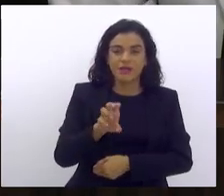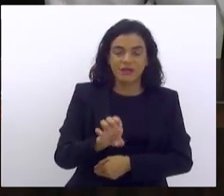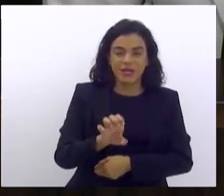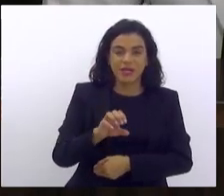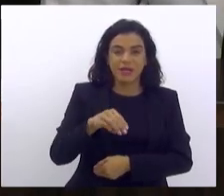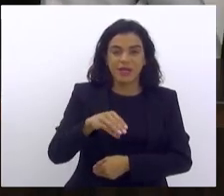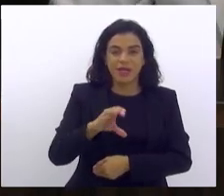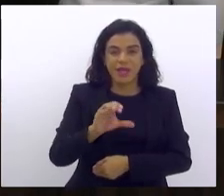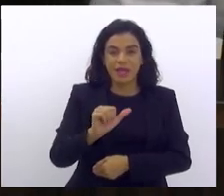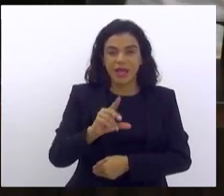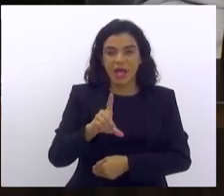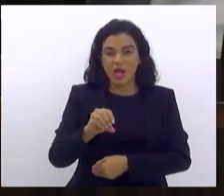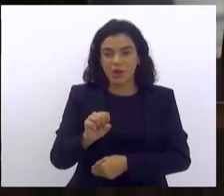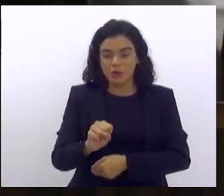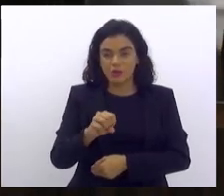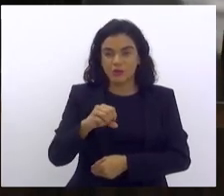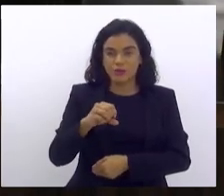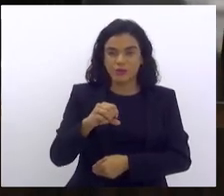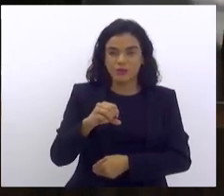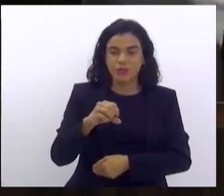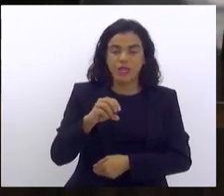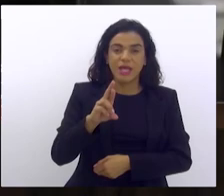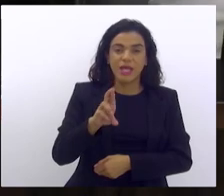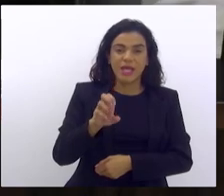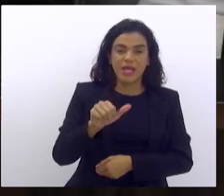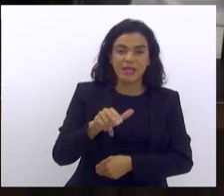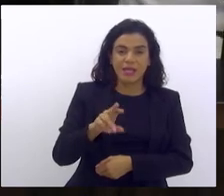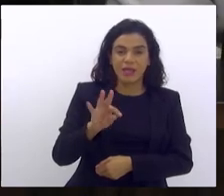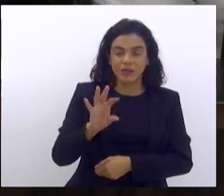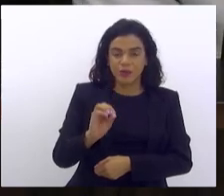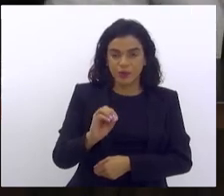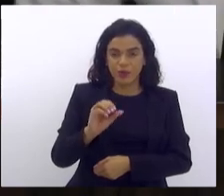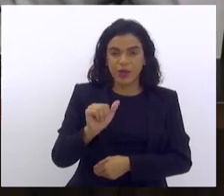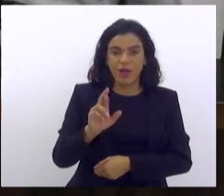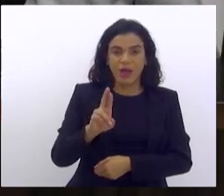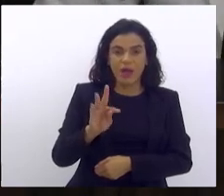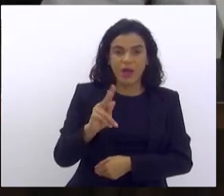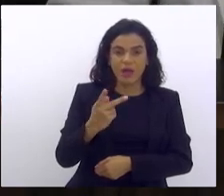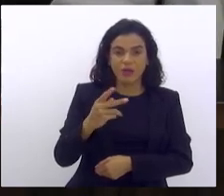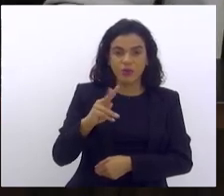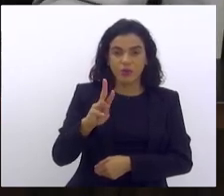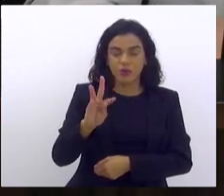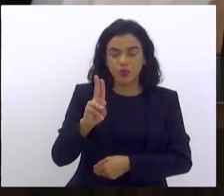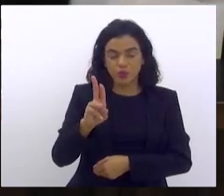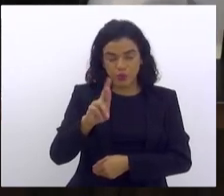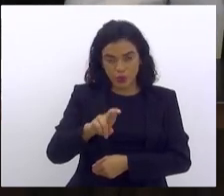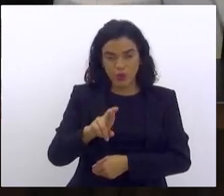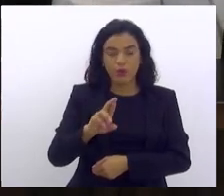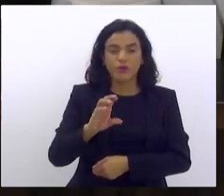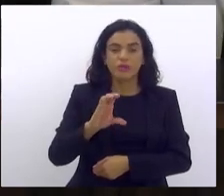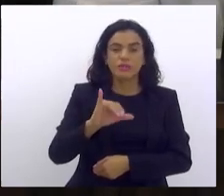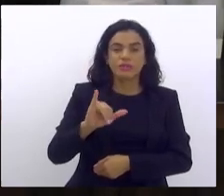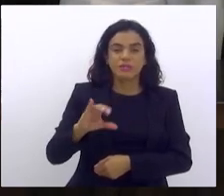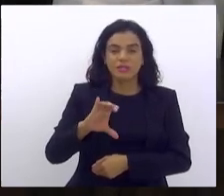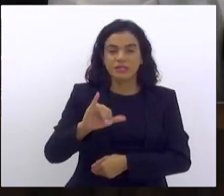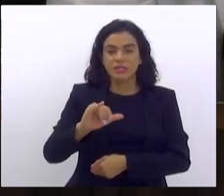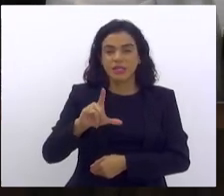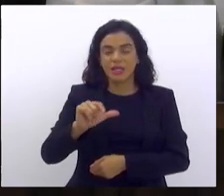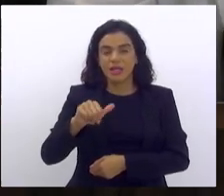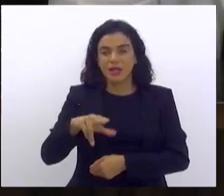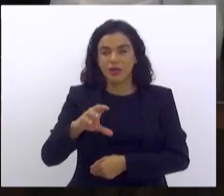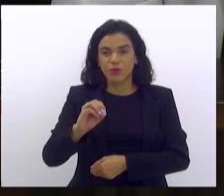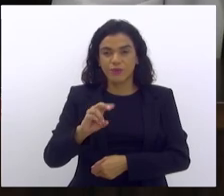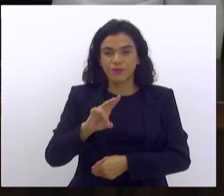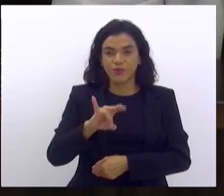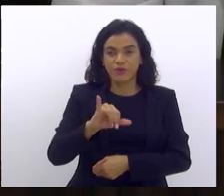Carlos Macedo, Douglas Rua, Renato Miranda, Arthur Monteiro, Andrezinho Siciliano,